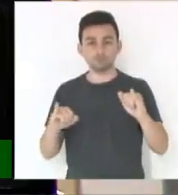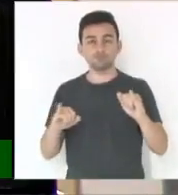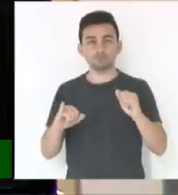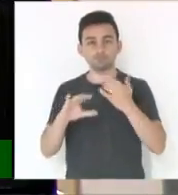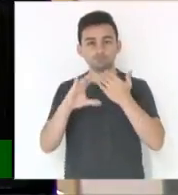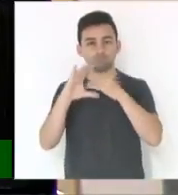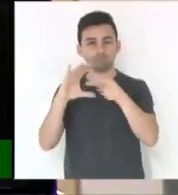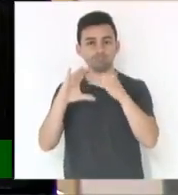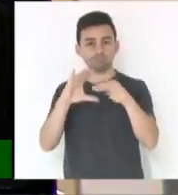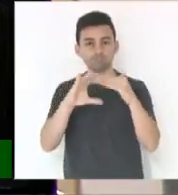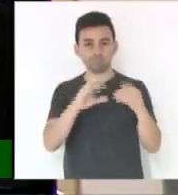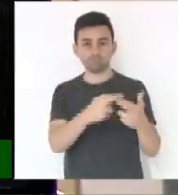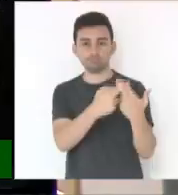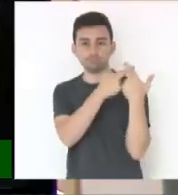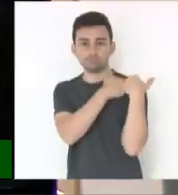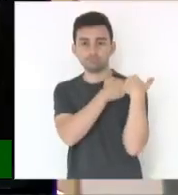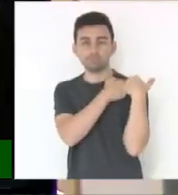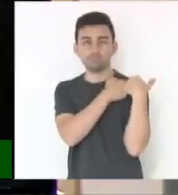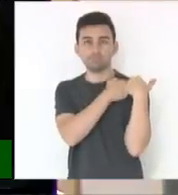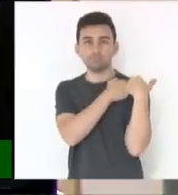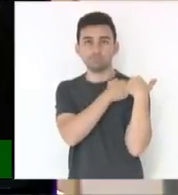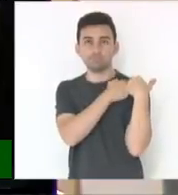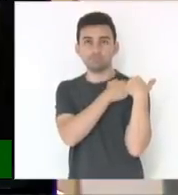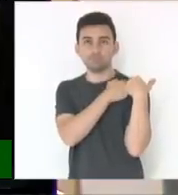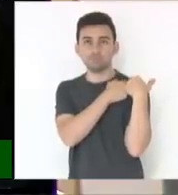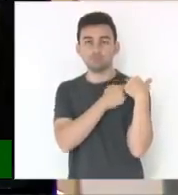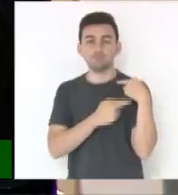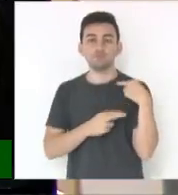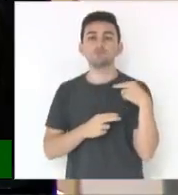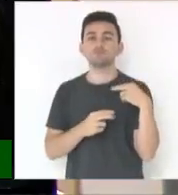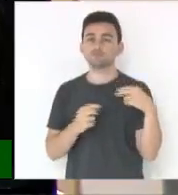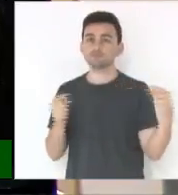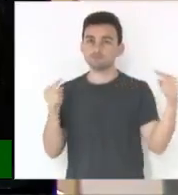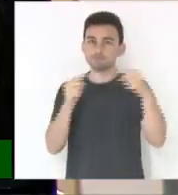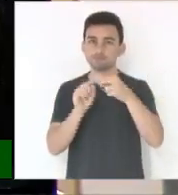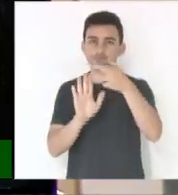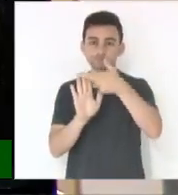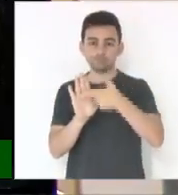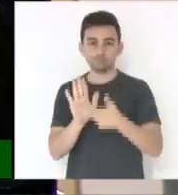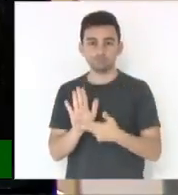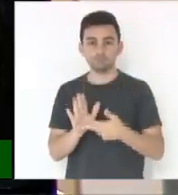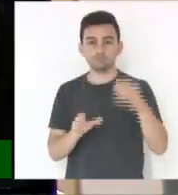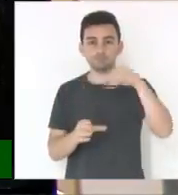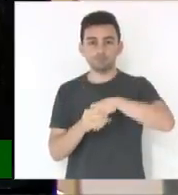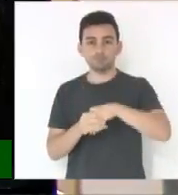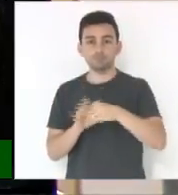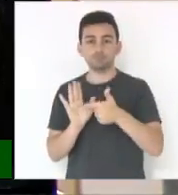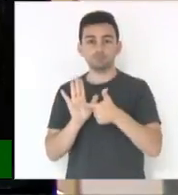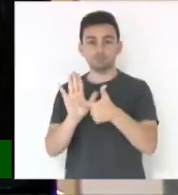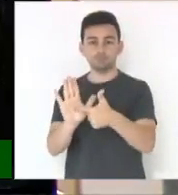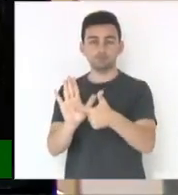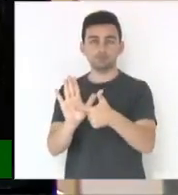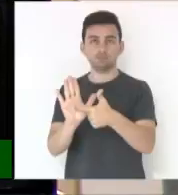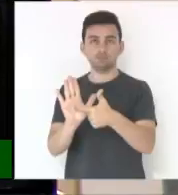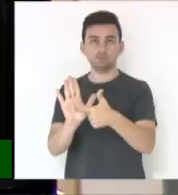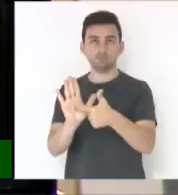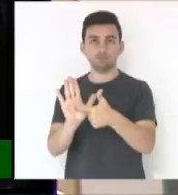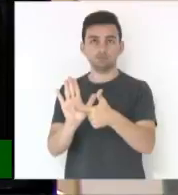encaminhará aos destinatários, conforme determina o regimento interno, as seguintes indicações.